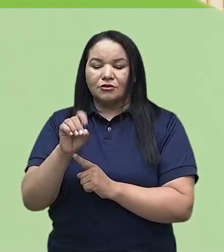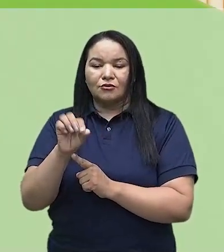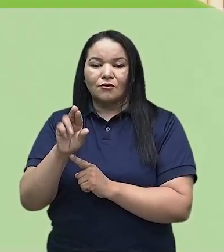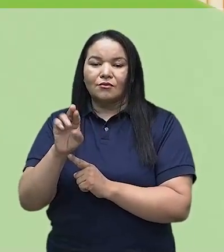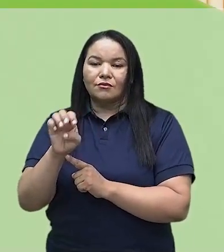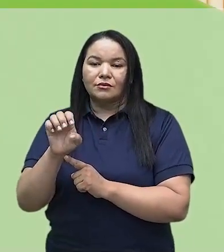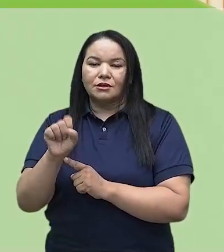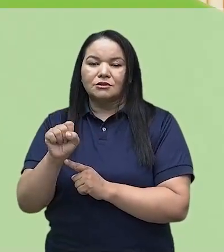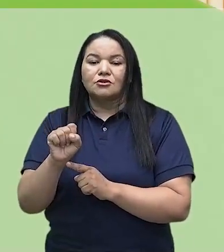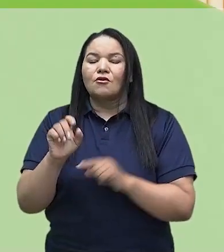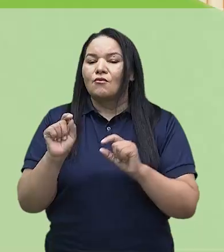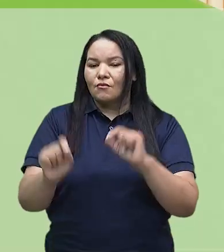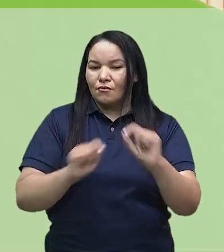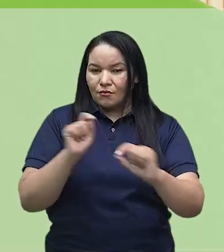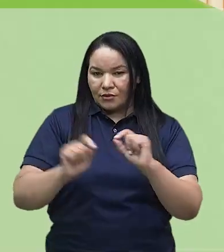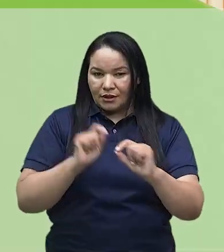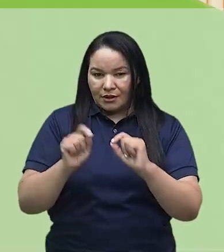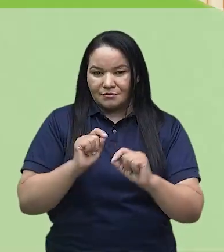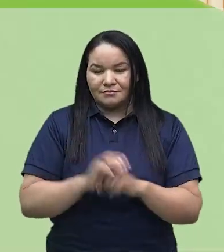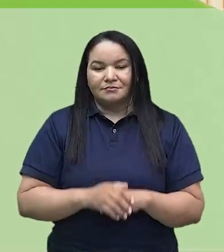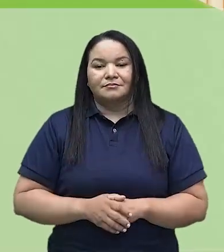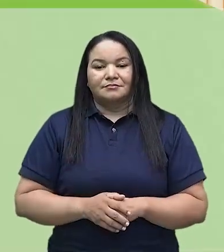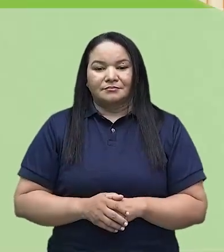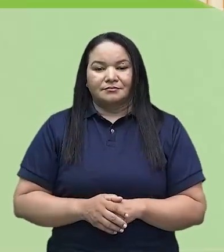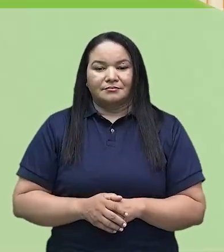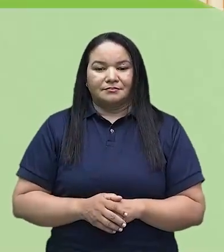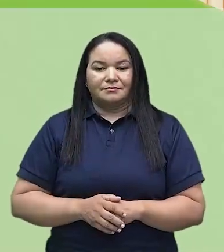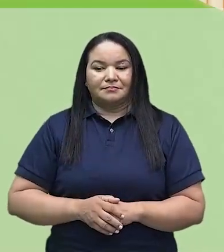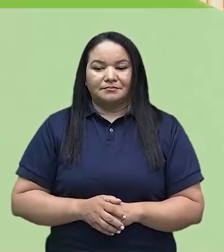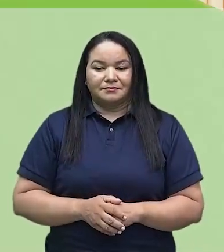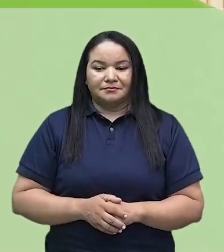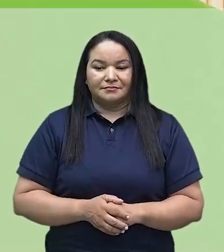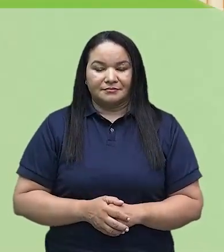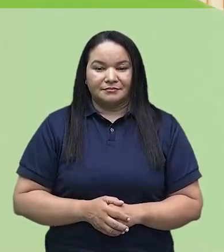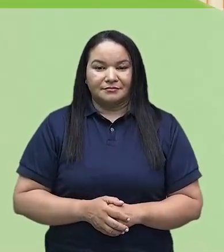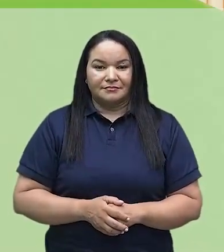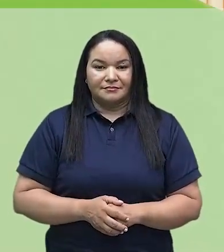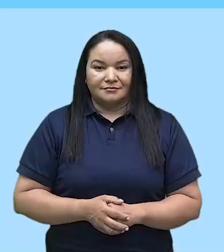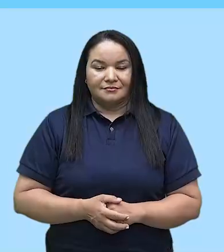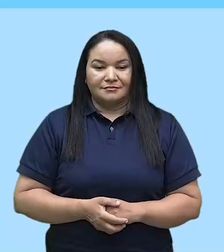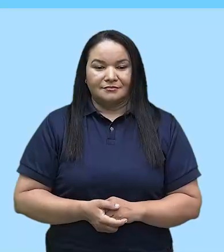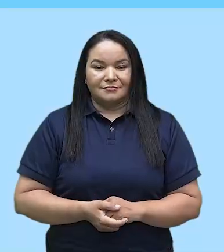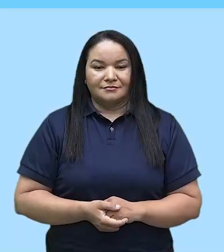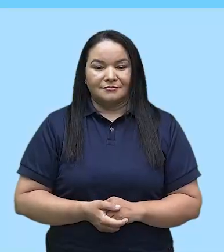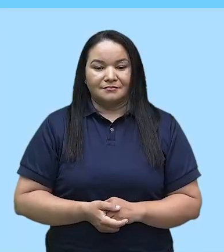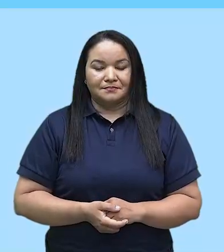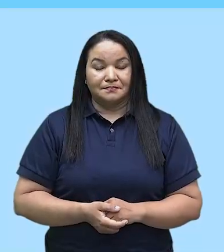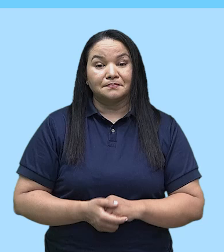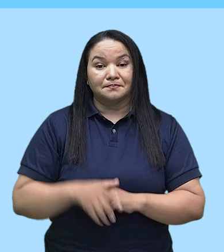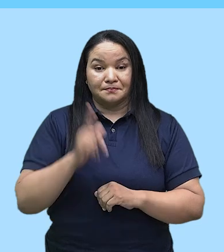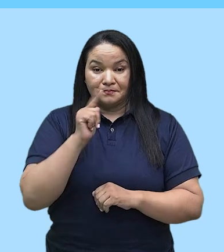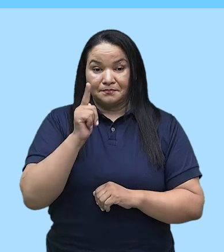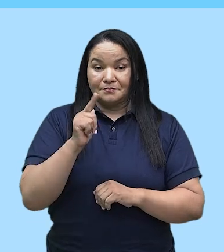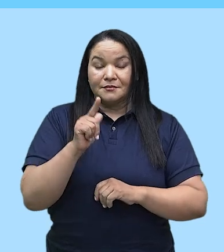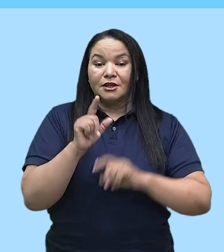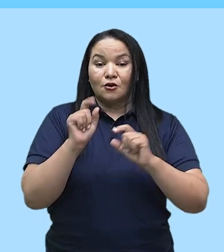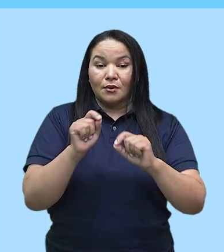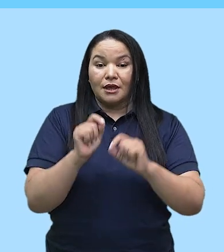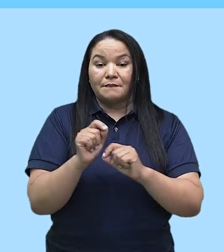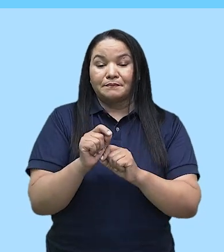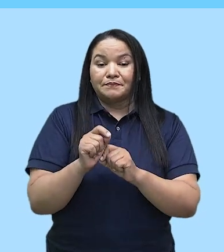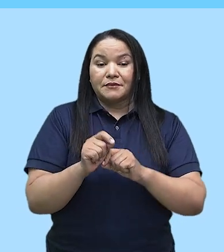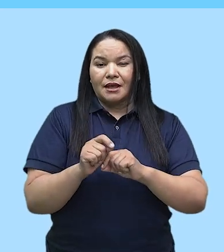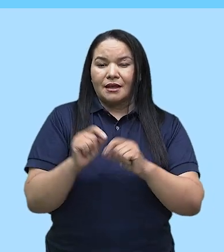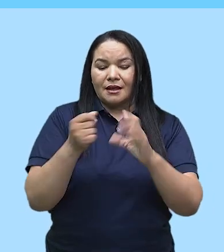pouquinho desse conceito dos rios voadores, já a gente continua conversando. Olha só o vídeo. Os rios voadores